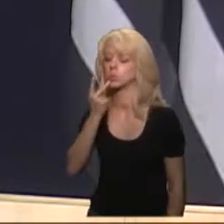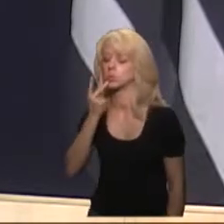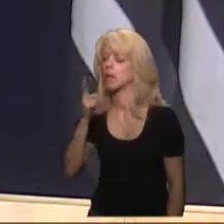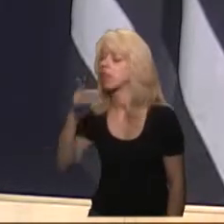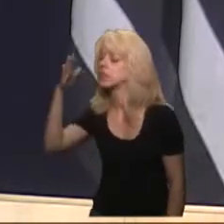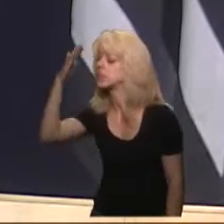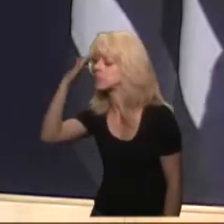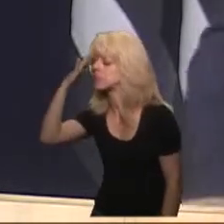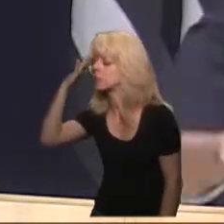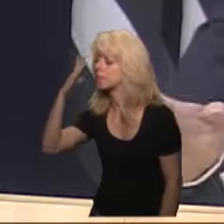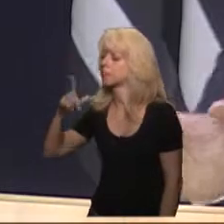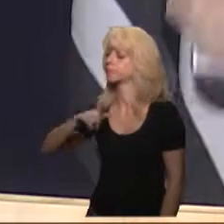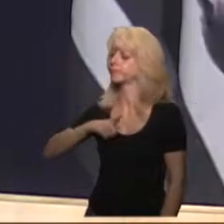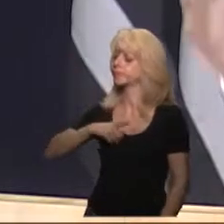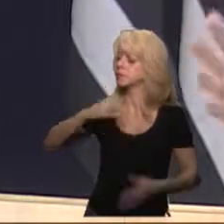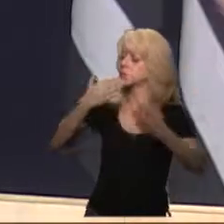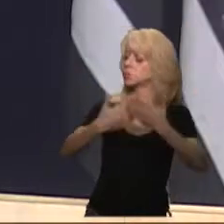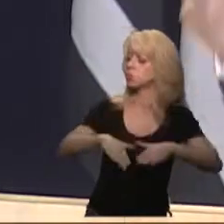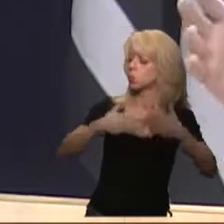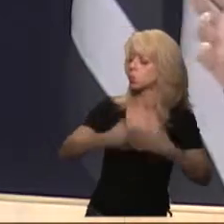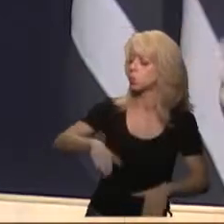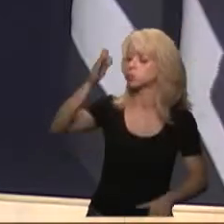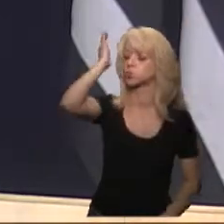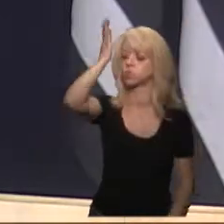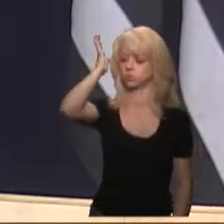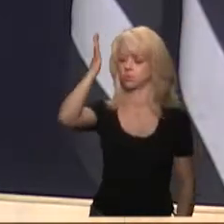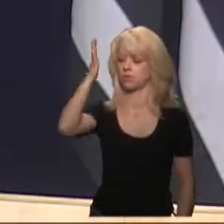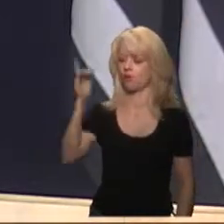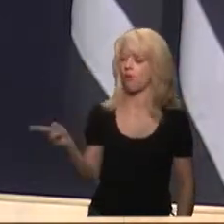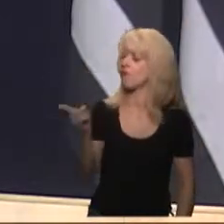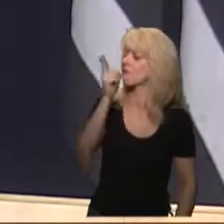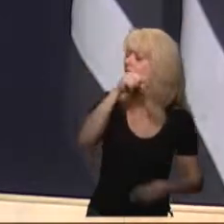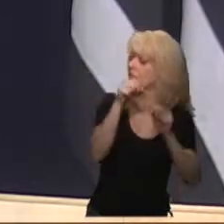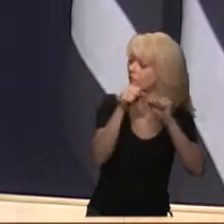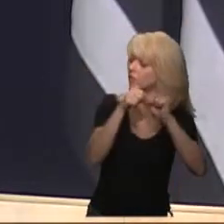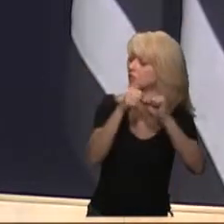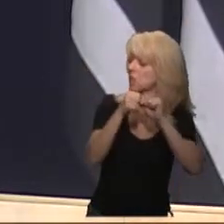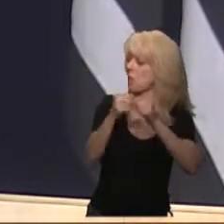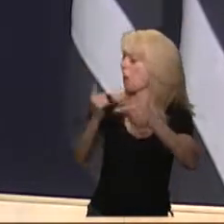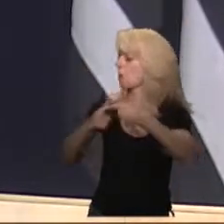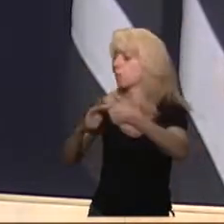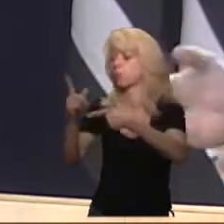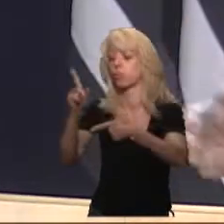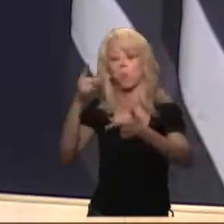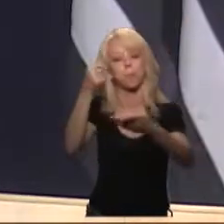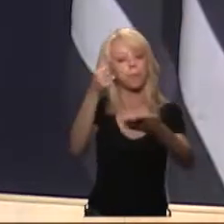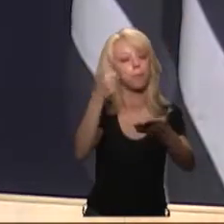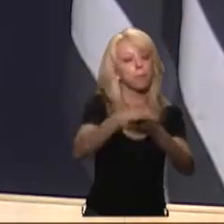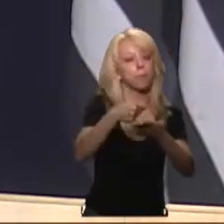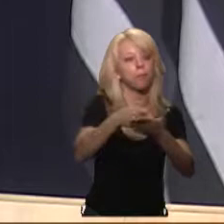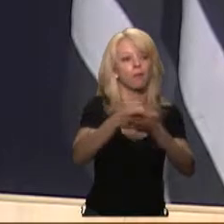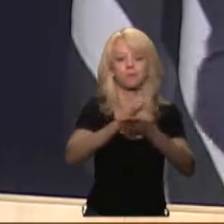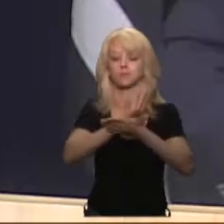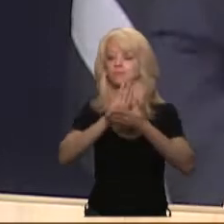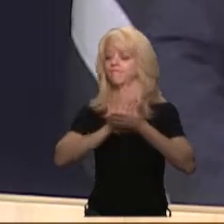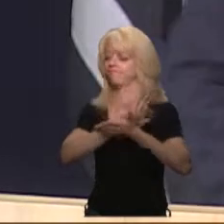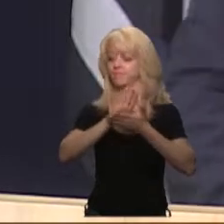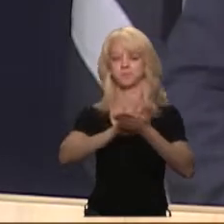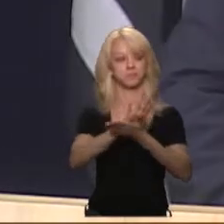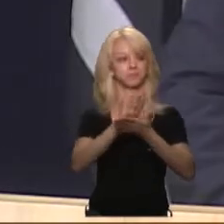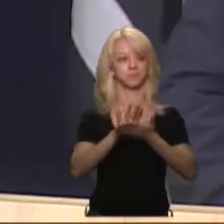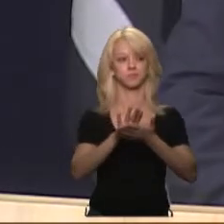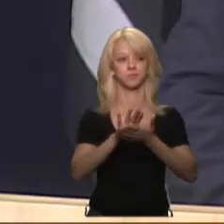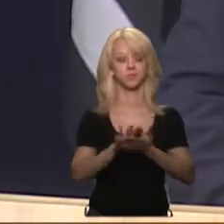E um concurso que, então, tinha previsão de ter 200 participantes, 200 concorrentes, passa a ter 2